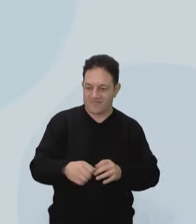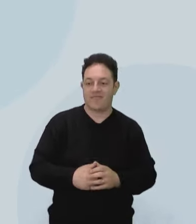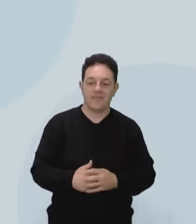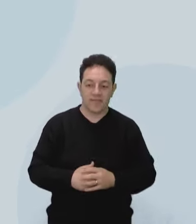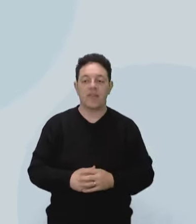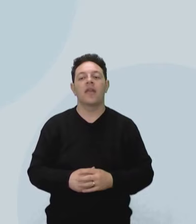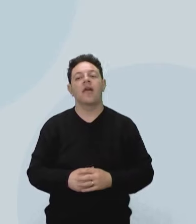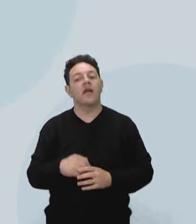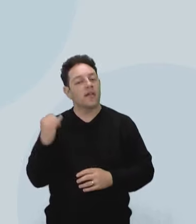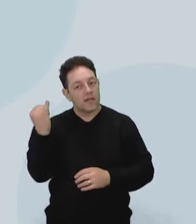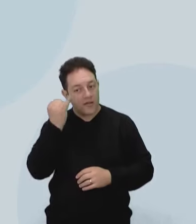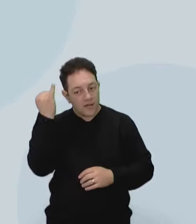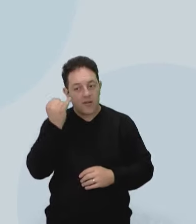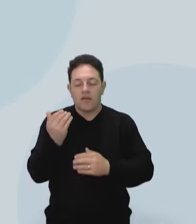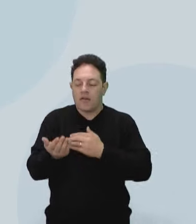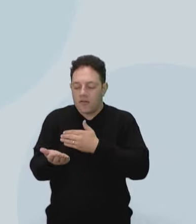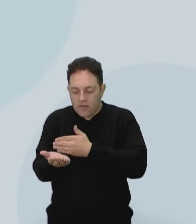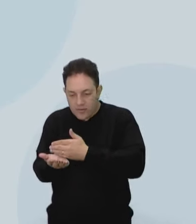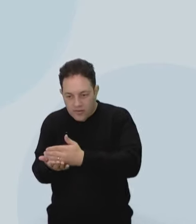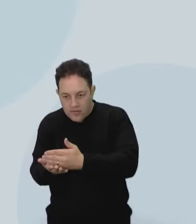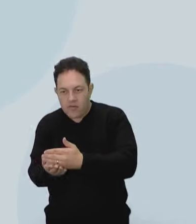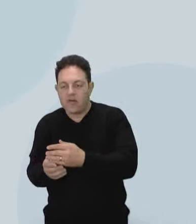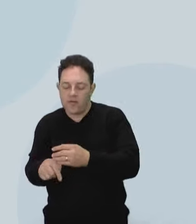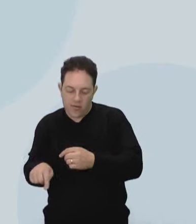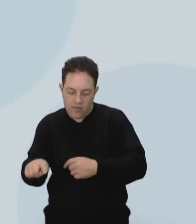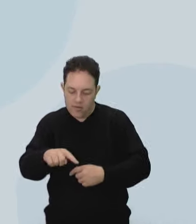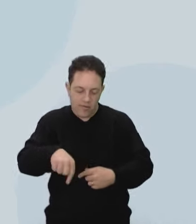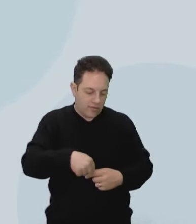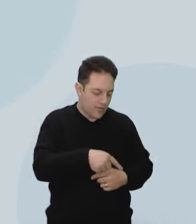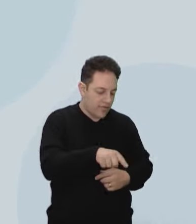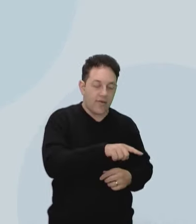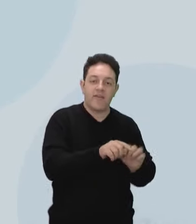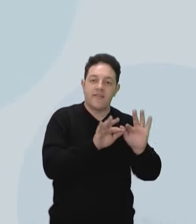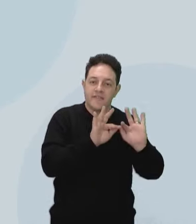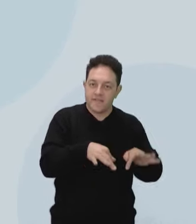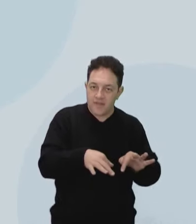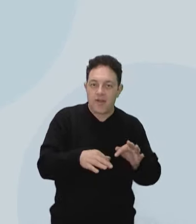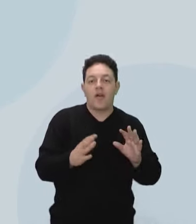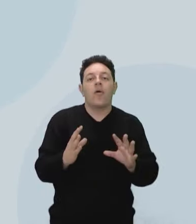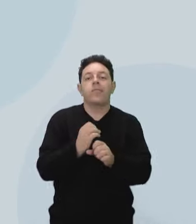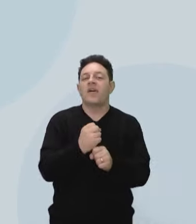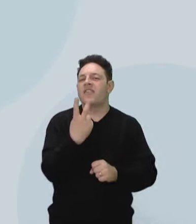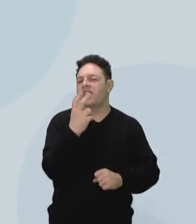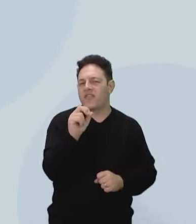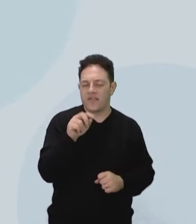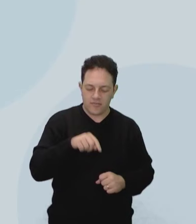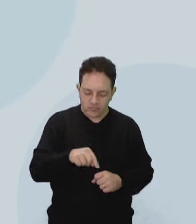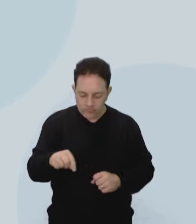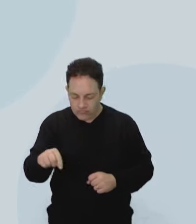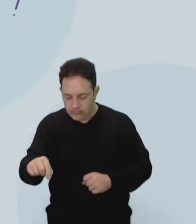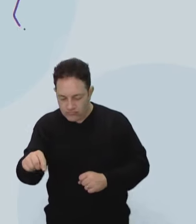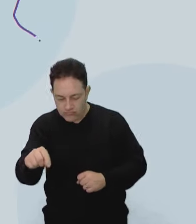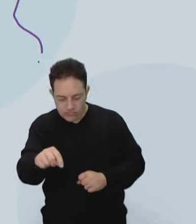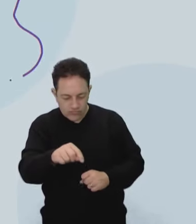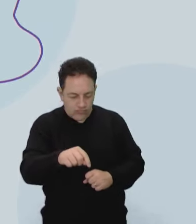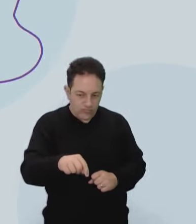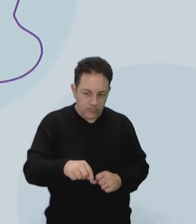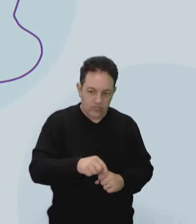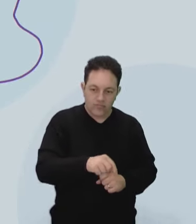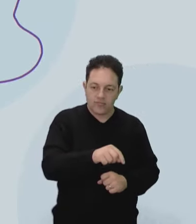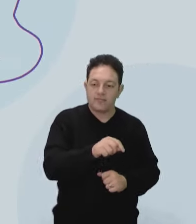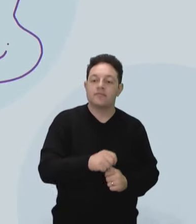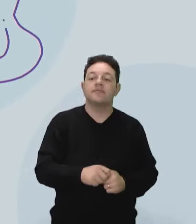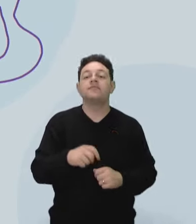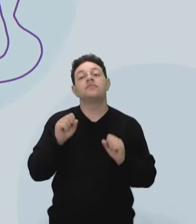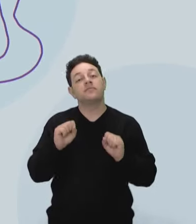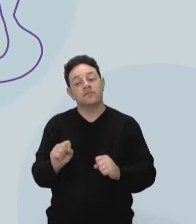Obrigatoriamente precisava ter um início e um fim, com 20 casinhas aqui para a gente andar. Ele também, a trilha poderia ser